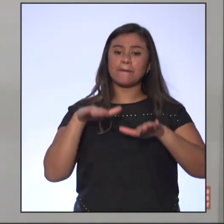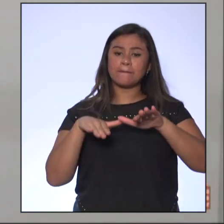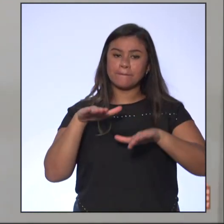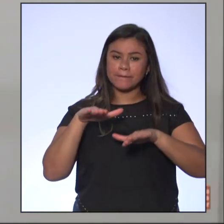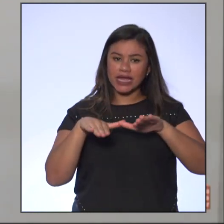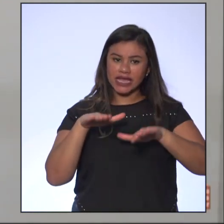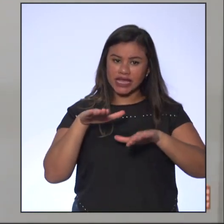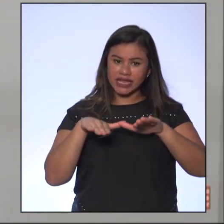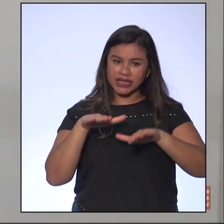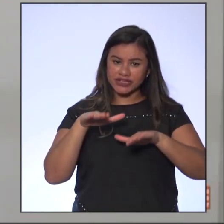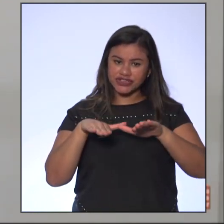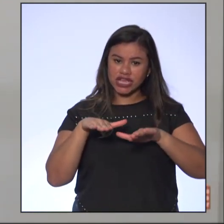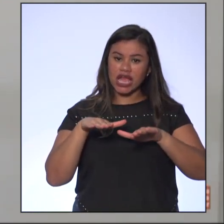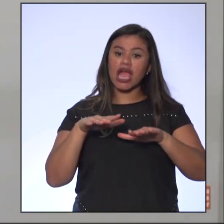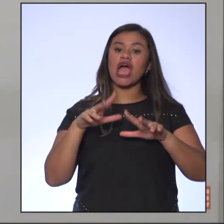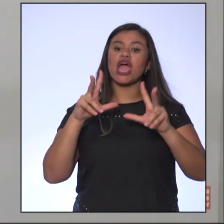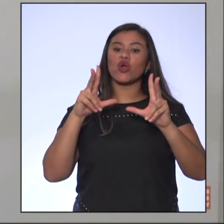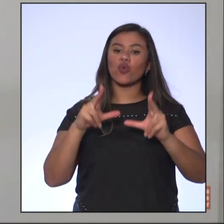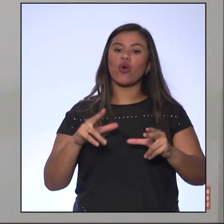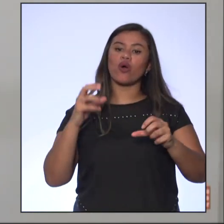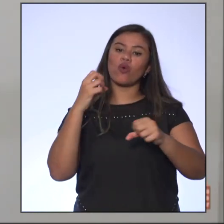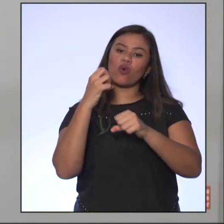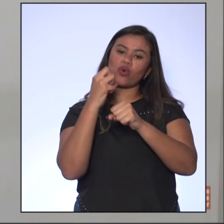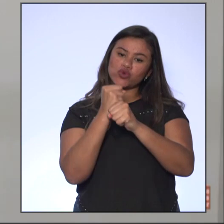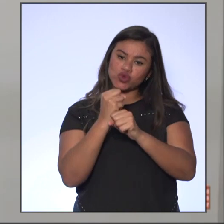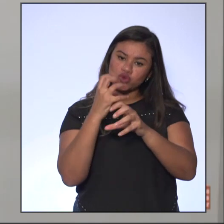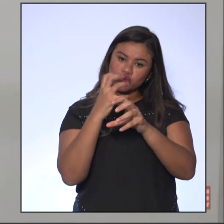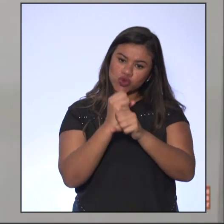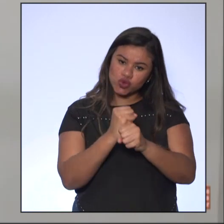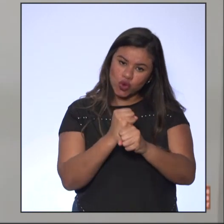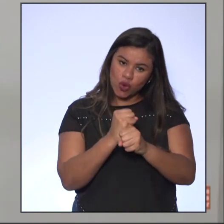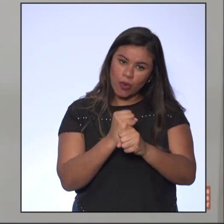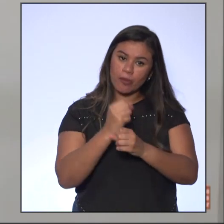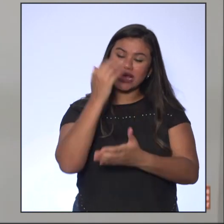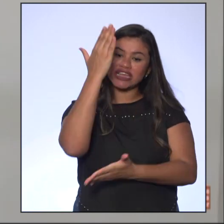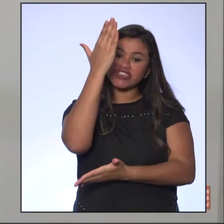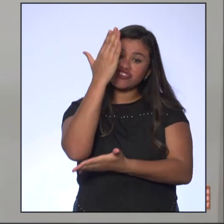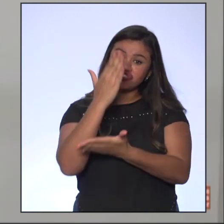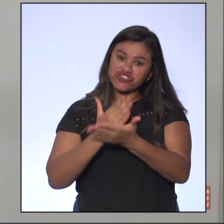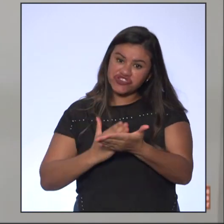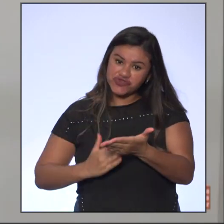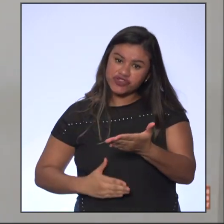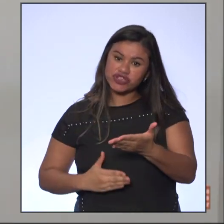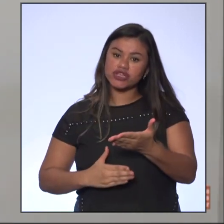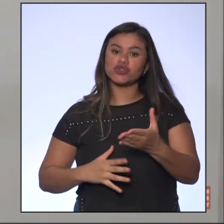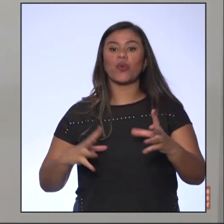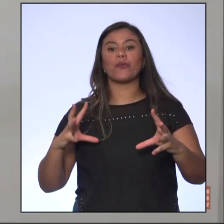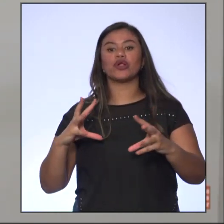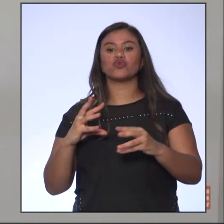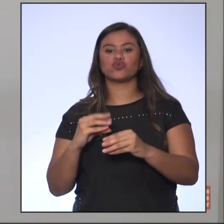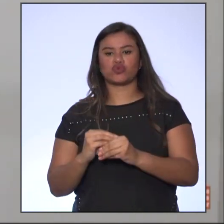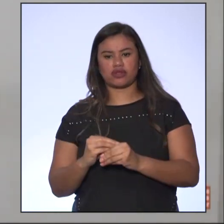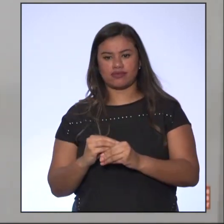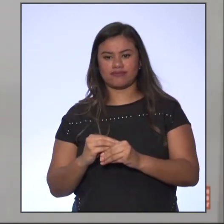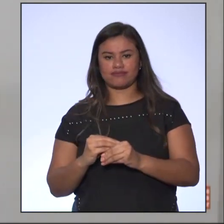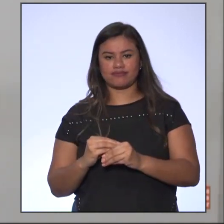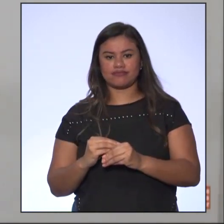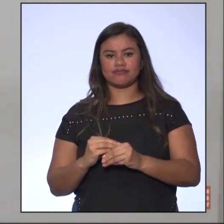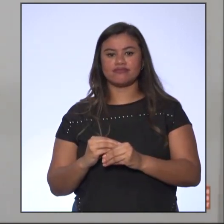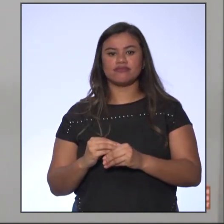vai ser a soma dividido pelo total. Qual o nome disso, prof?